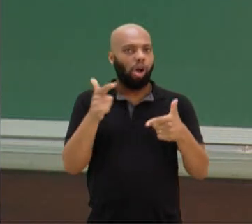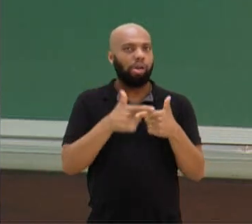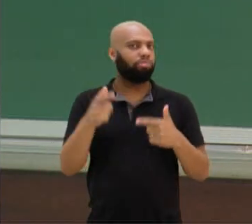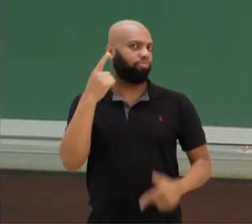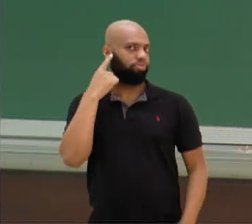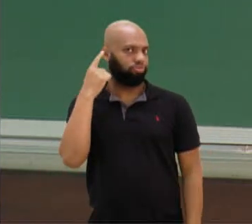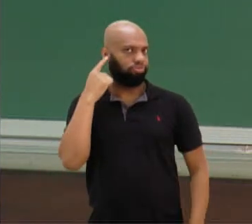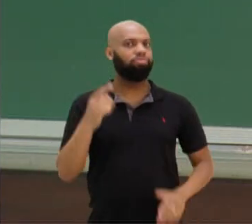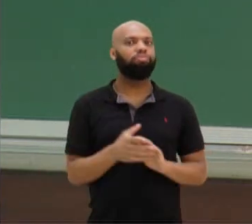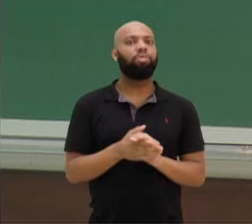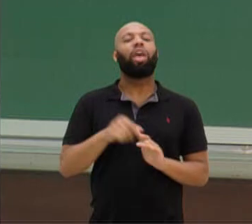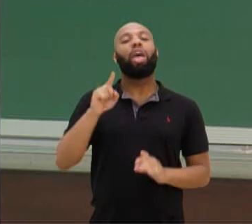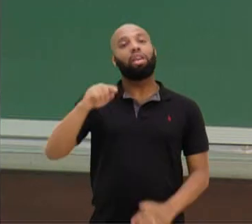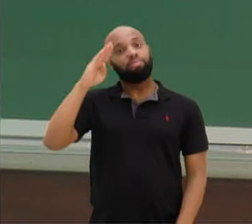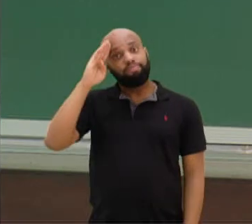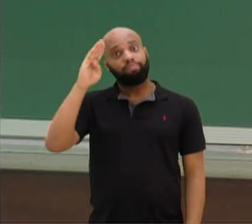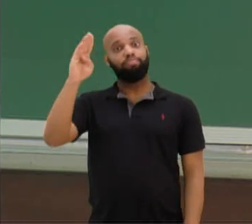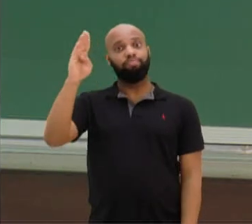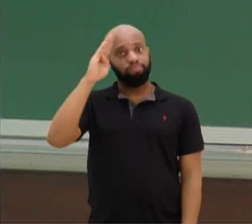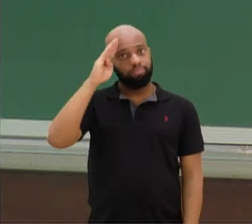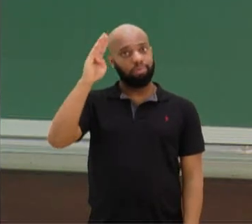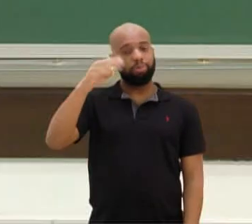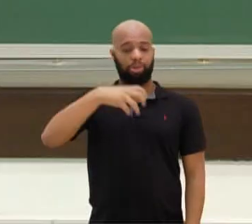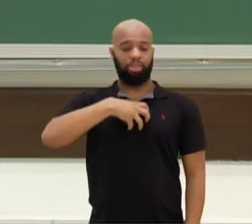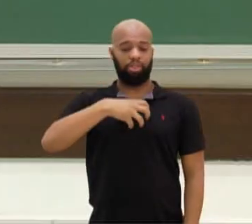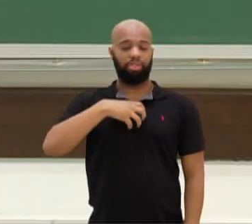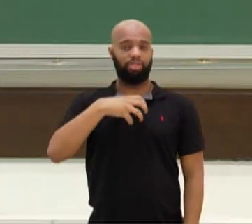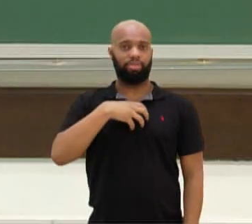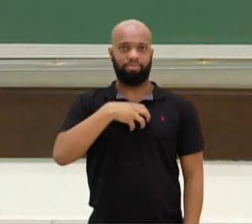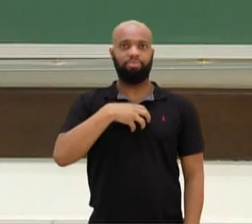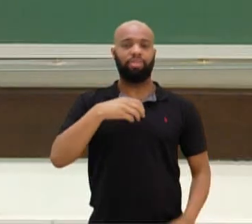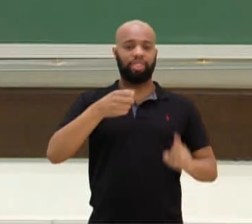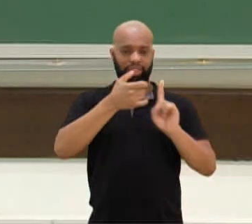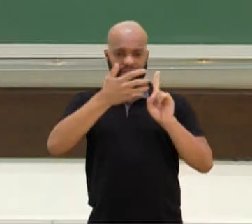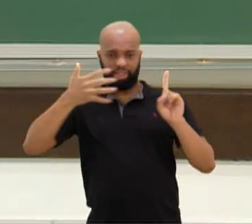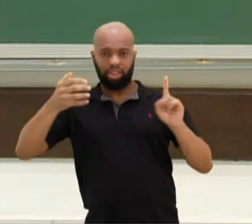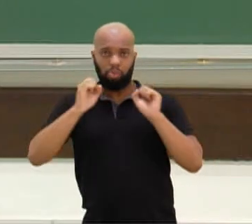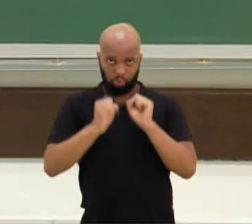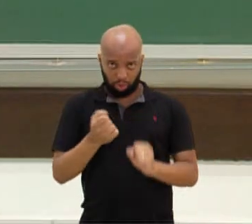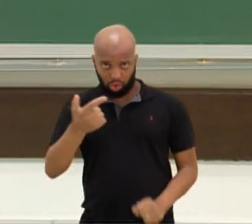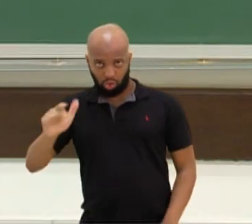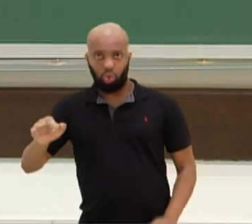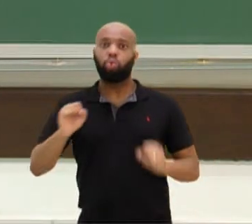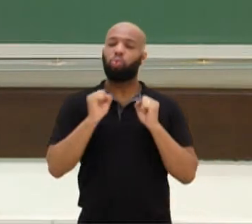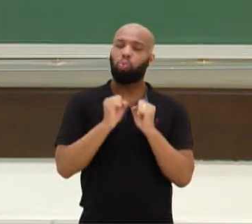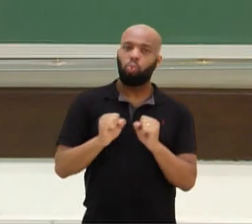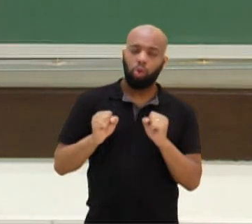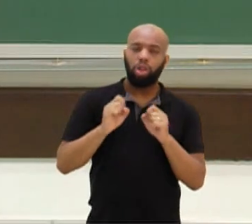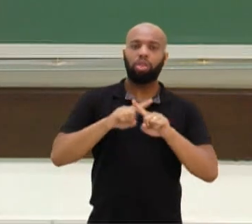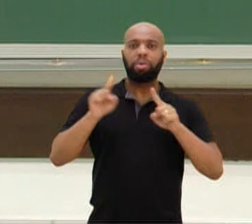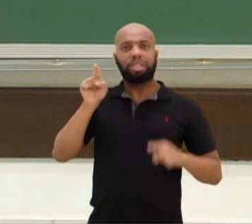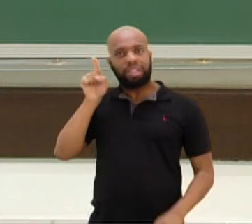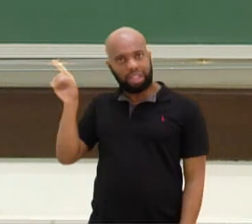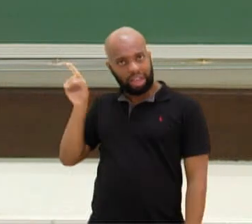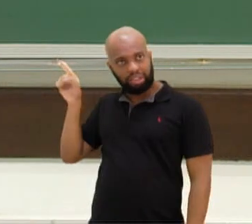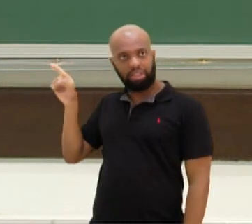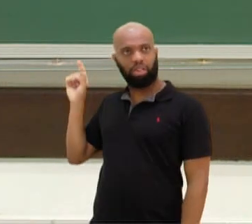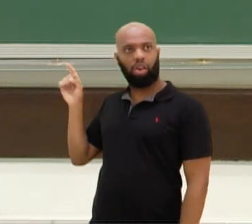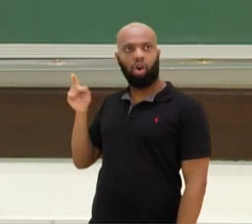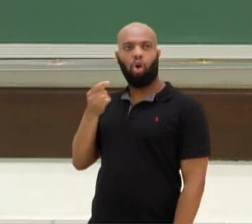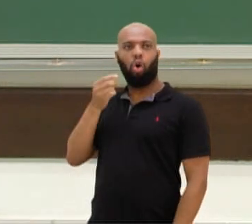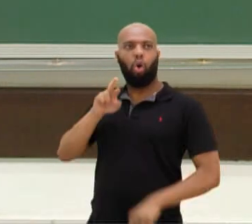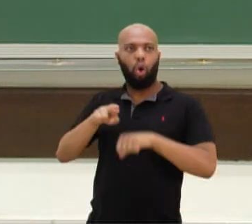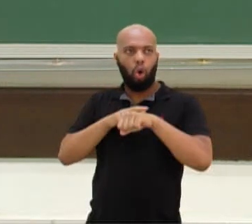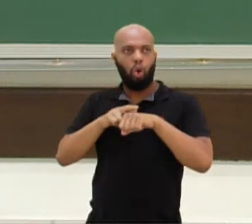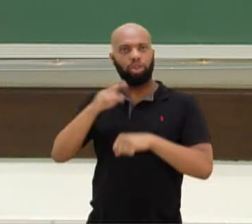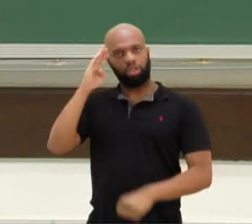Então, esses são os principais sintomas da síndrome. Pode ter outros? Podem, mas esses são os principais. A criança vai